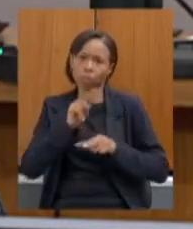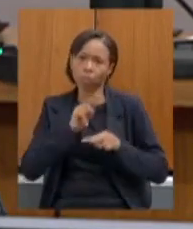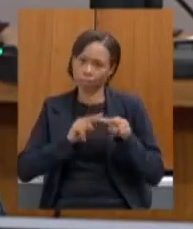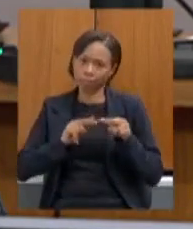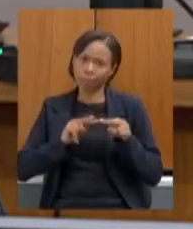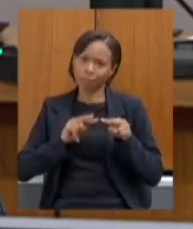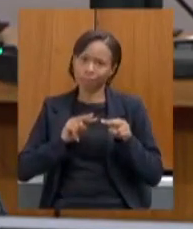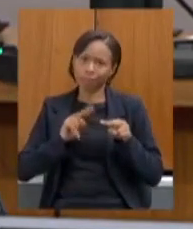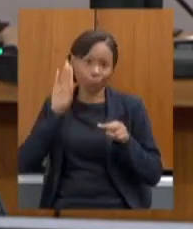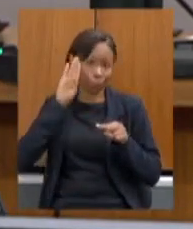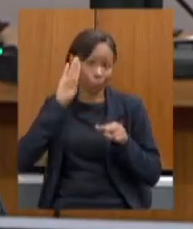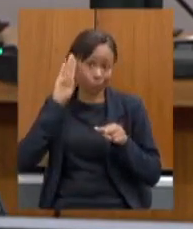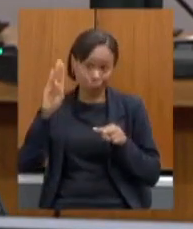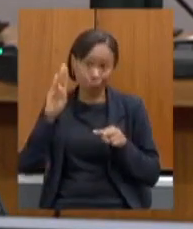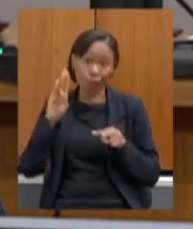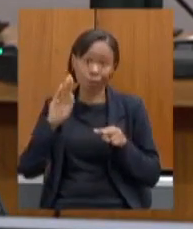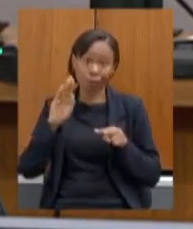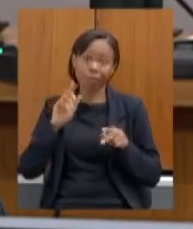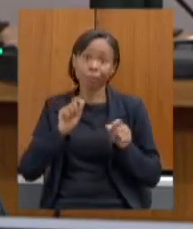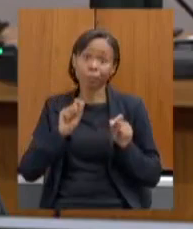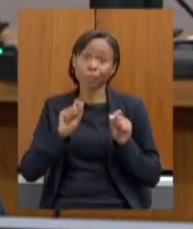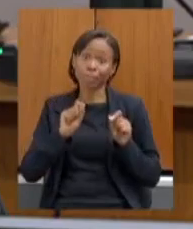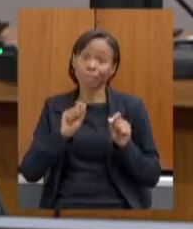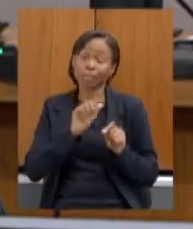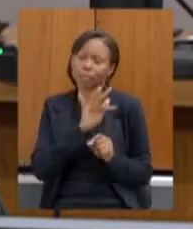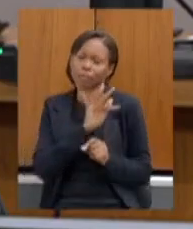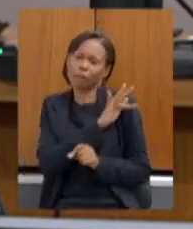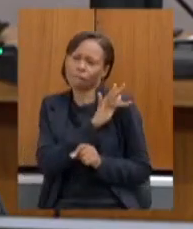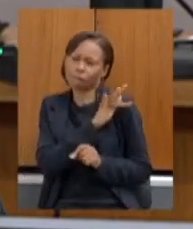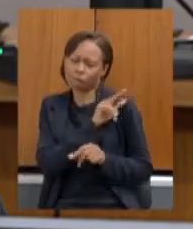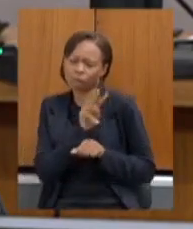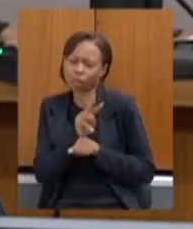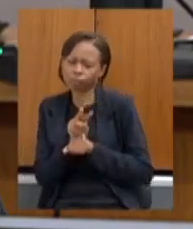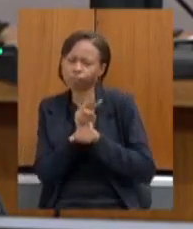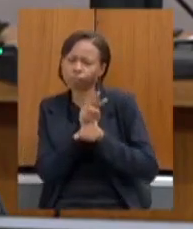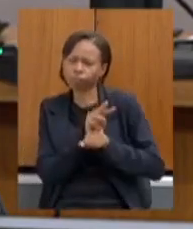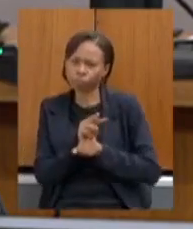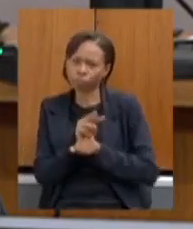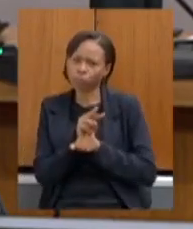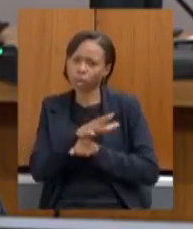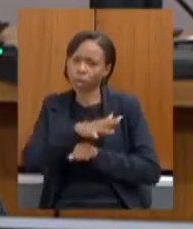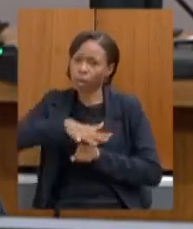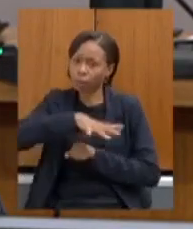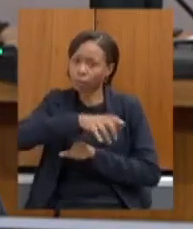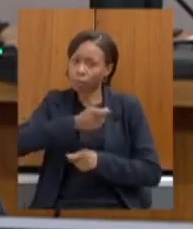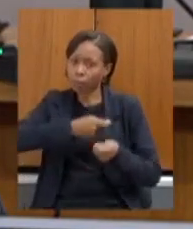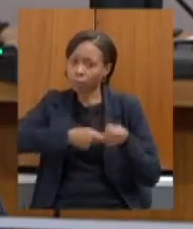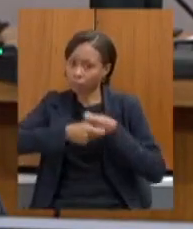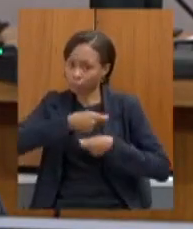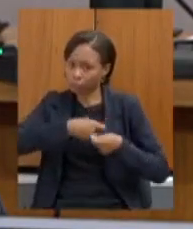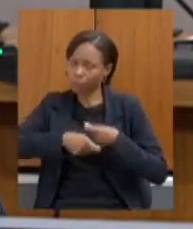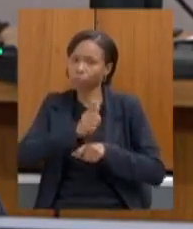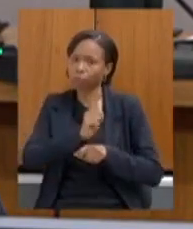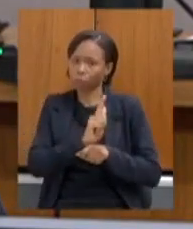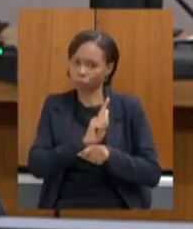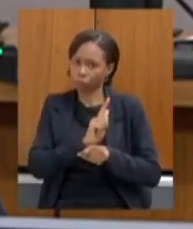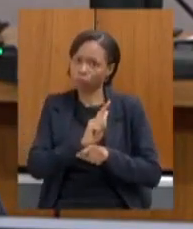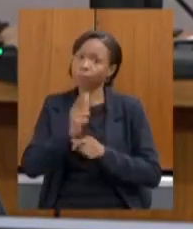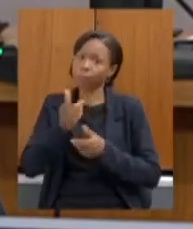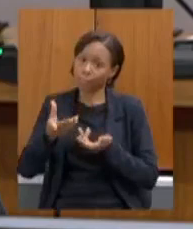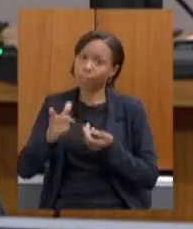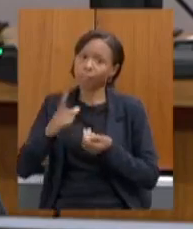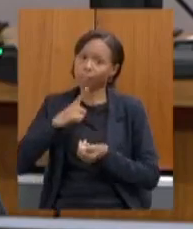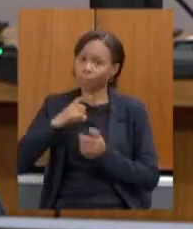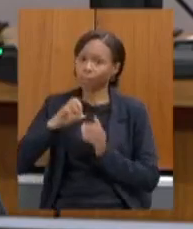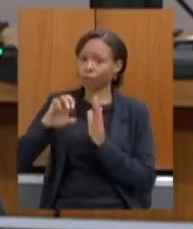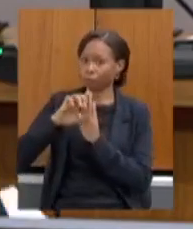a nossa tarefa de fiscalização da gestão pública. Por isso, nós temos uma emenda à Constituição e acho